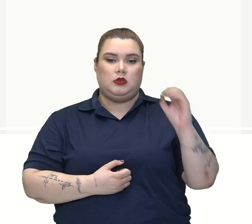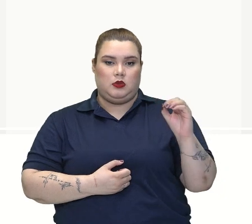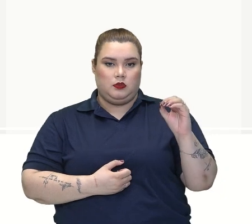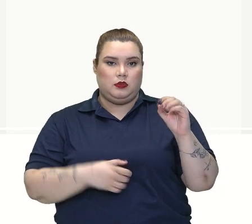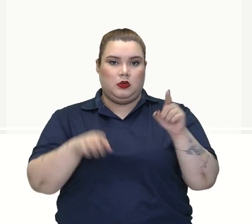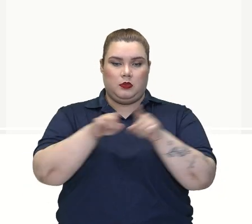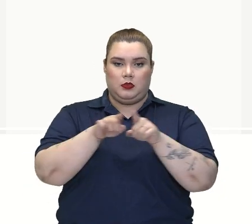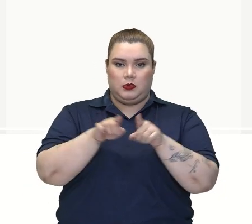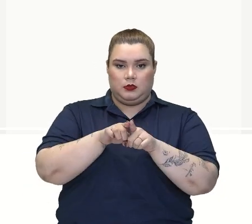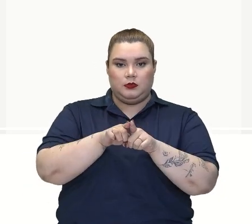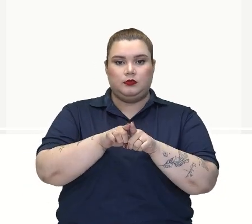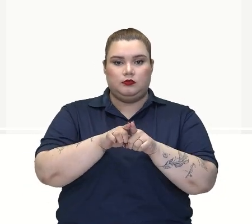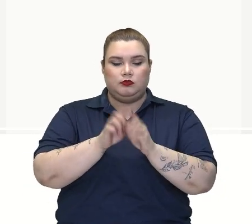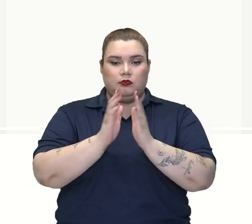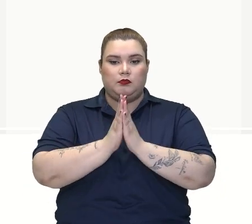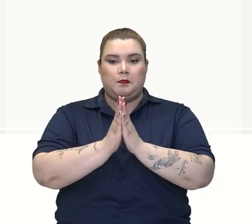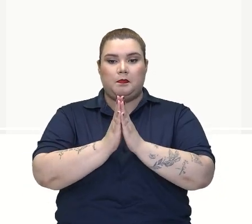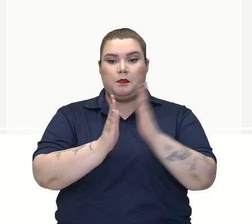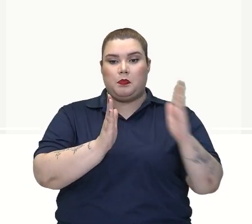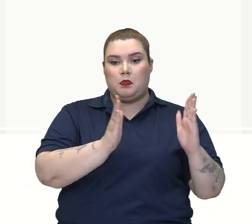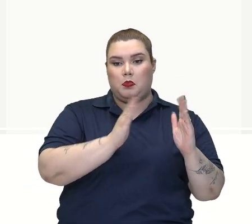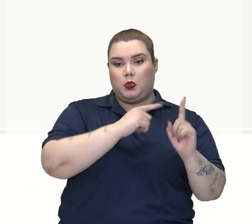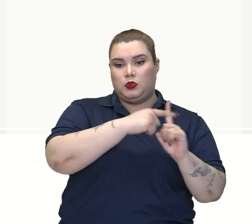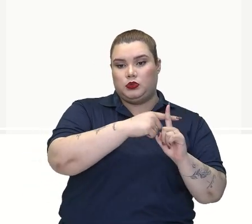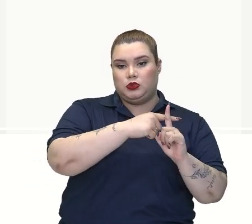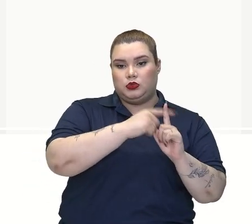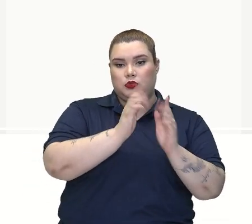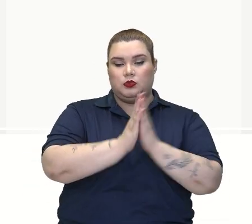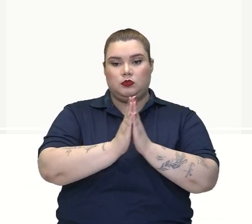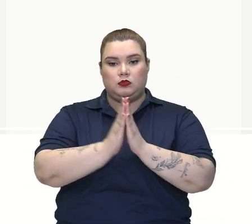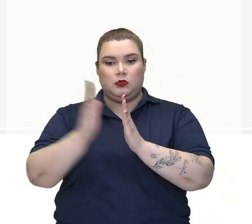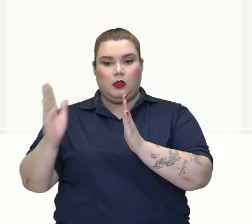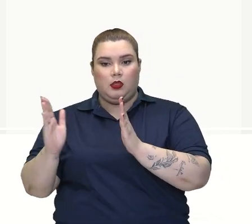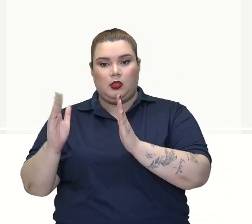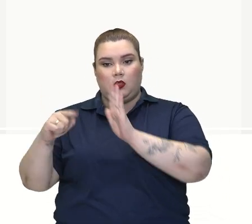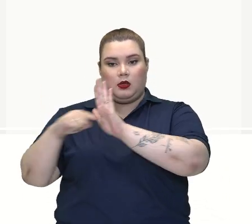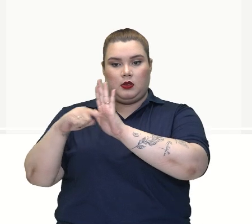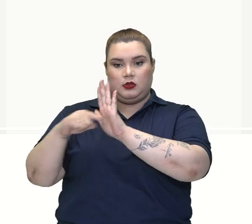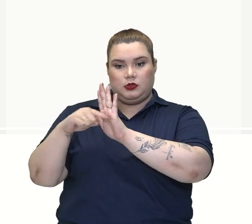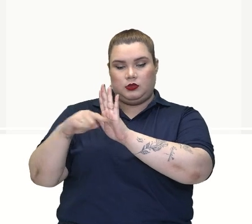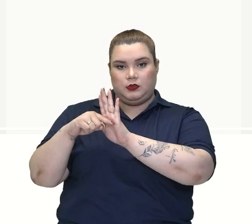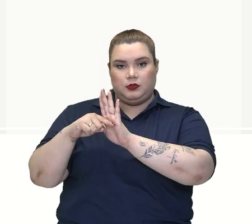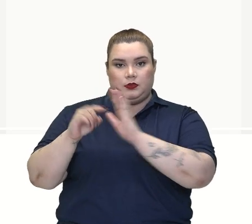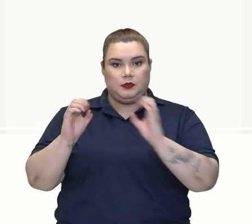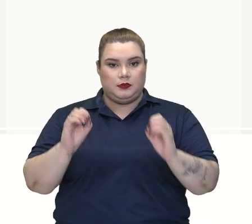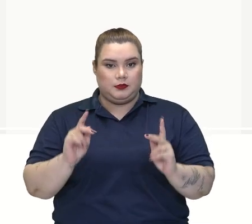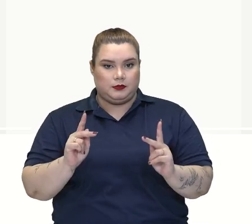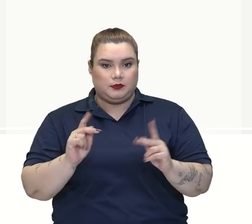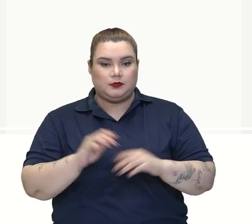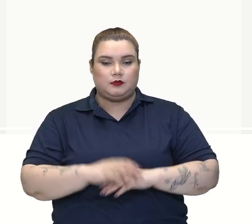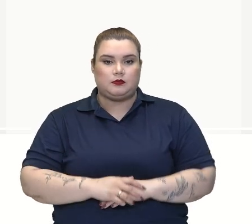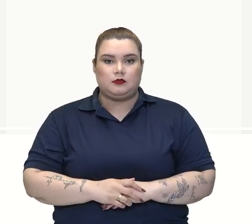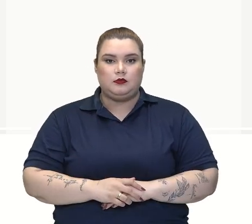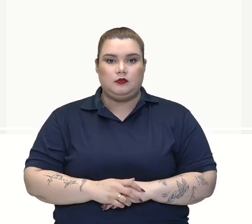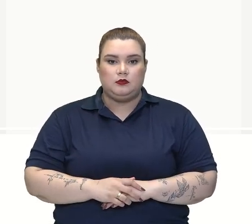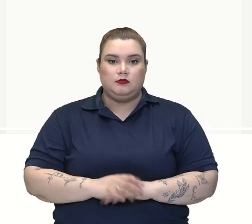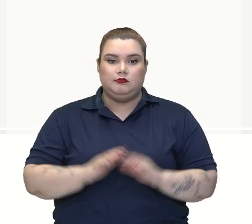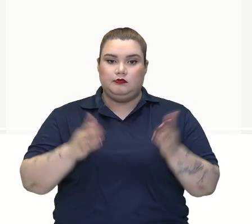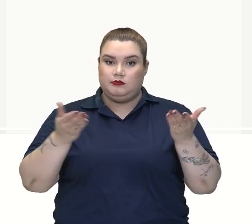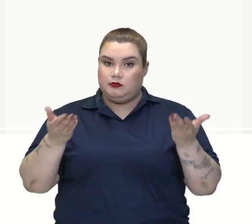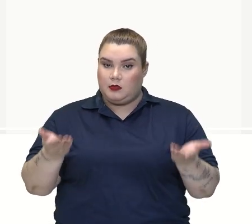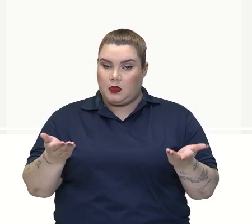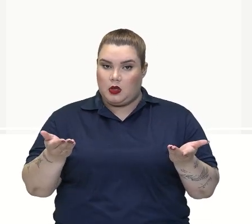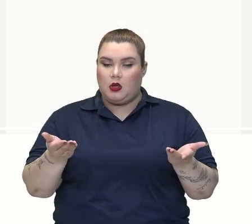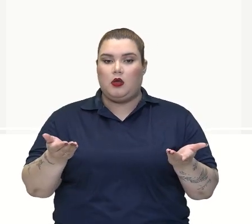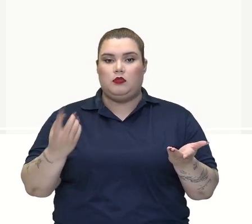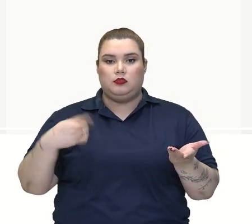0. Um para o lado positivo, outro para o lado negativo. Tá bom? Então, dessa forma,